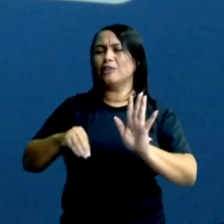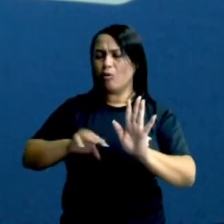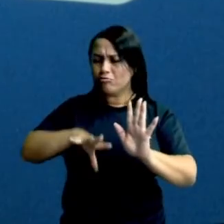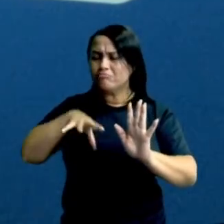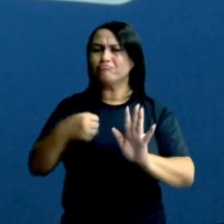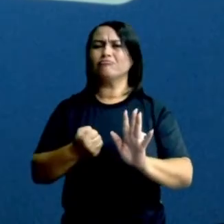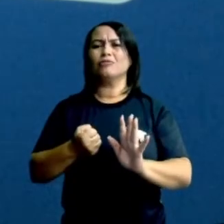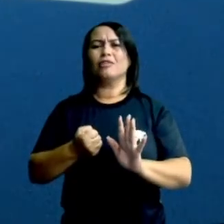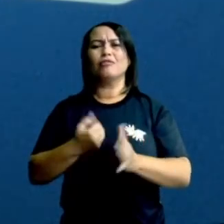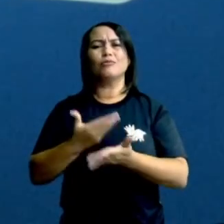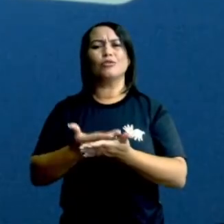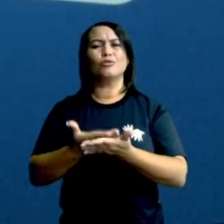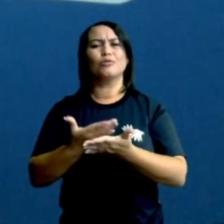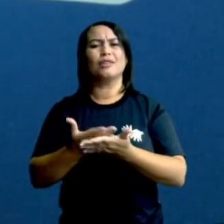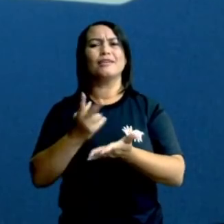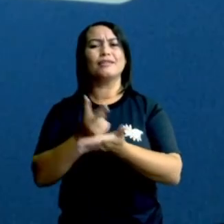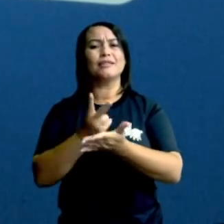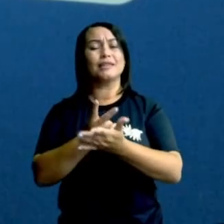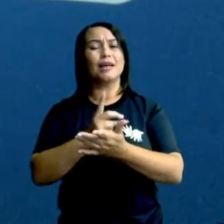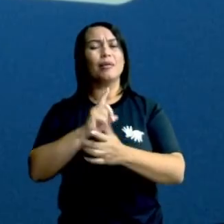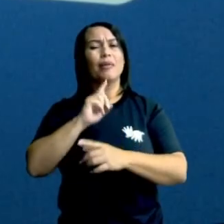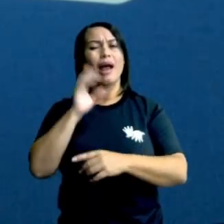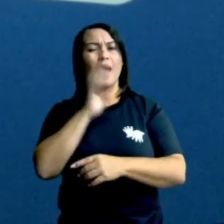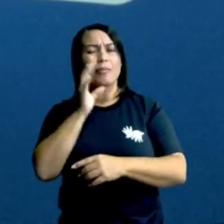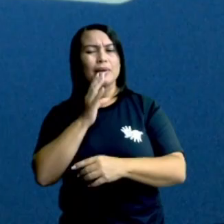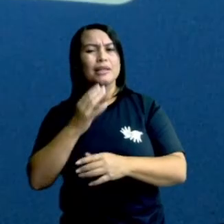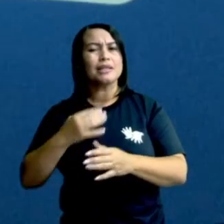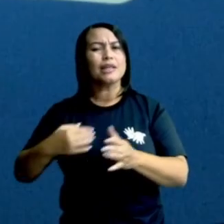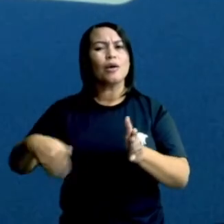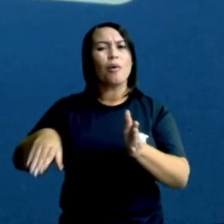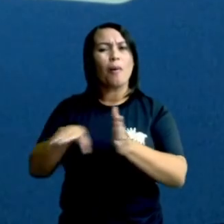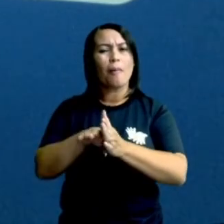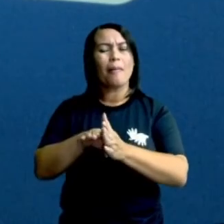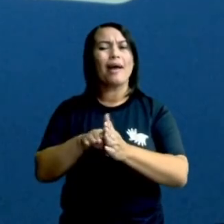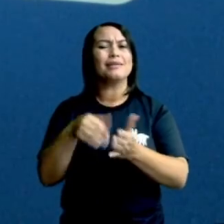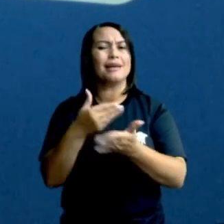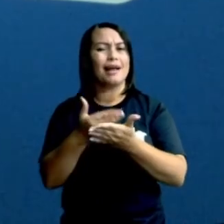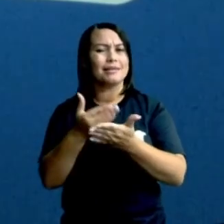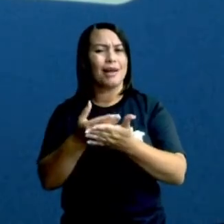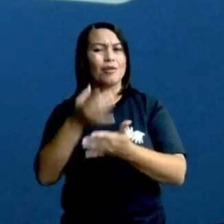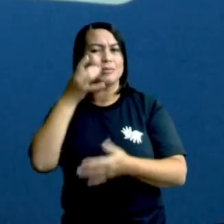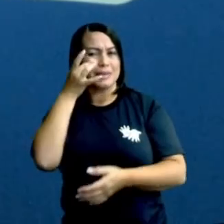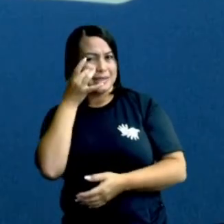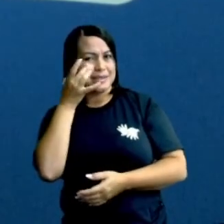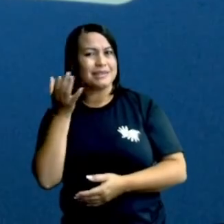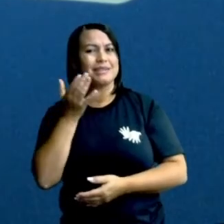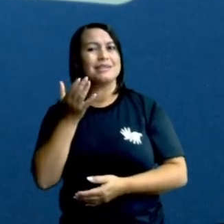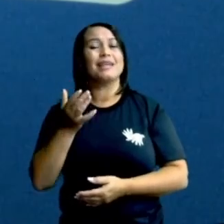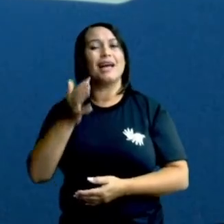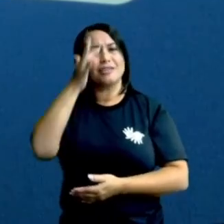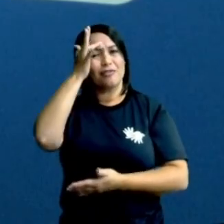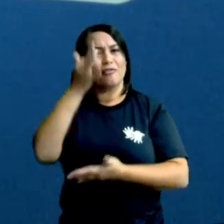Continua firme, continua estudando. Daqui a pouco nossas aulas presenciais vão começar. Então,